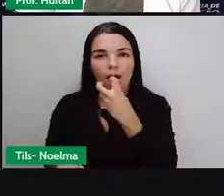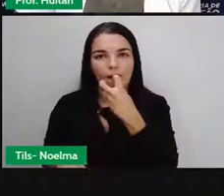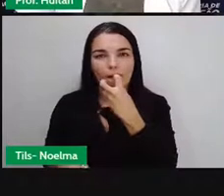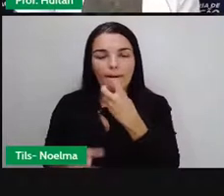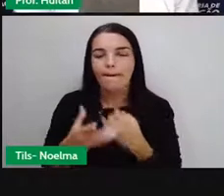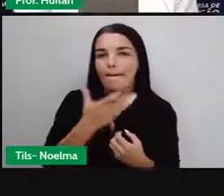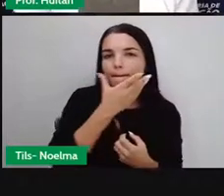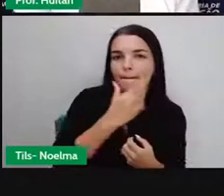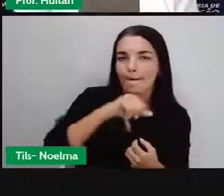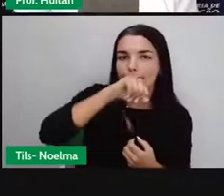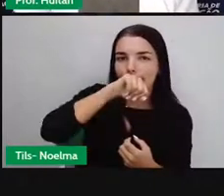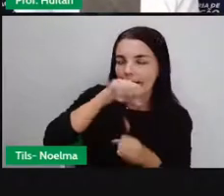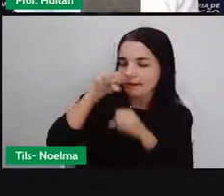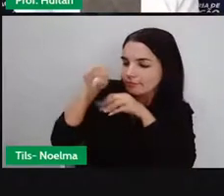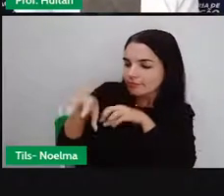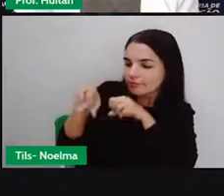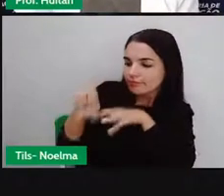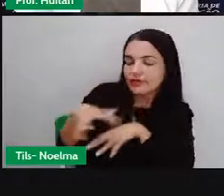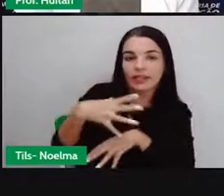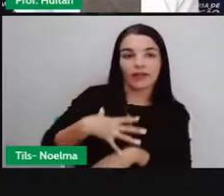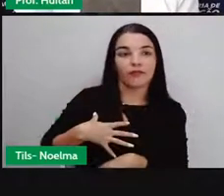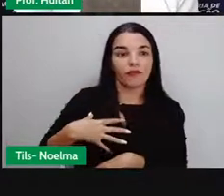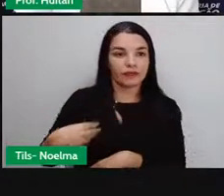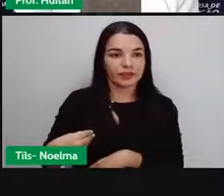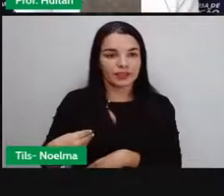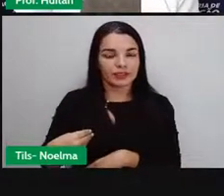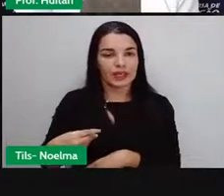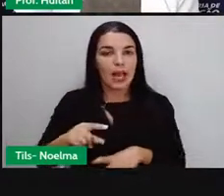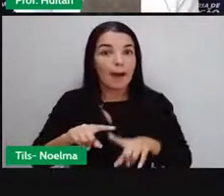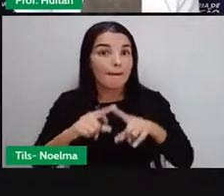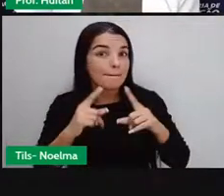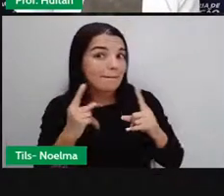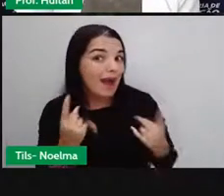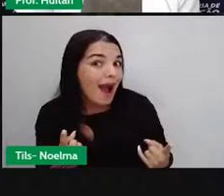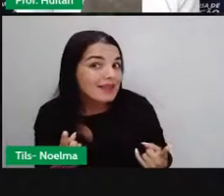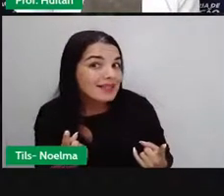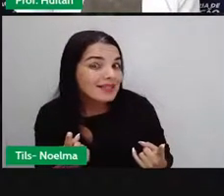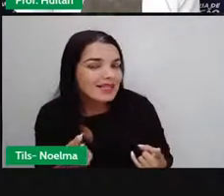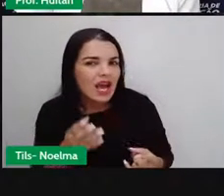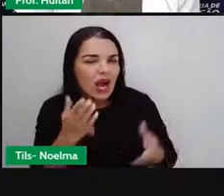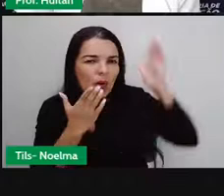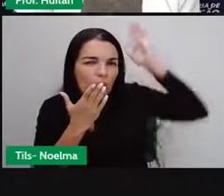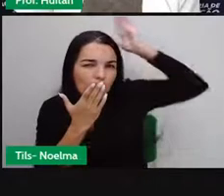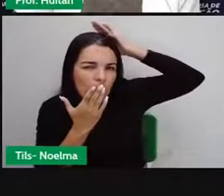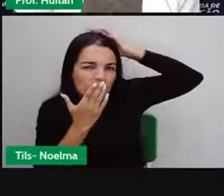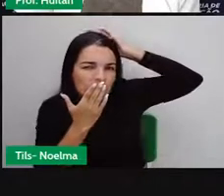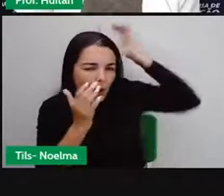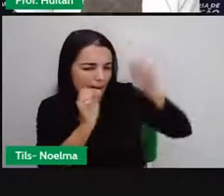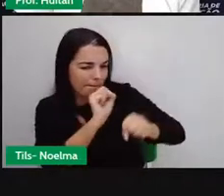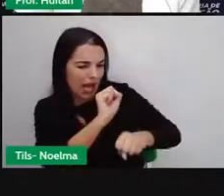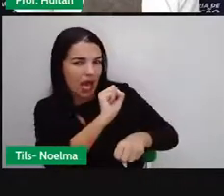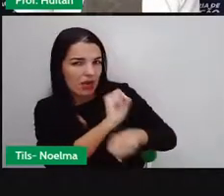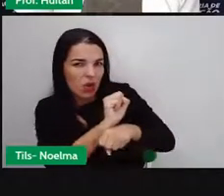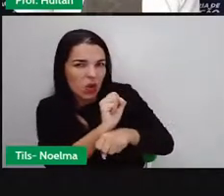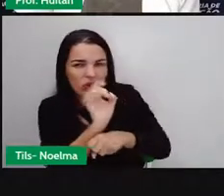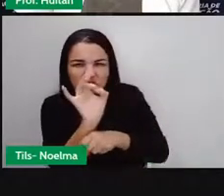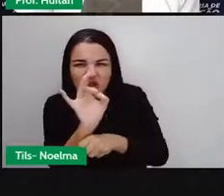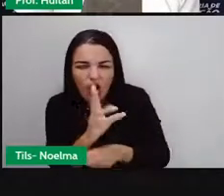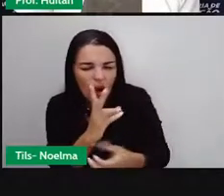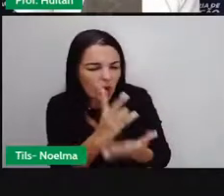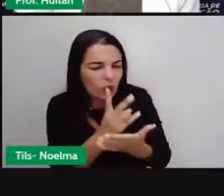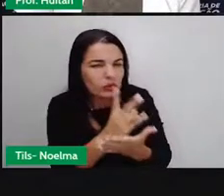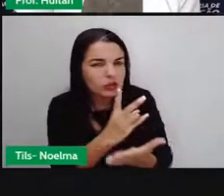sucessivamente. Mas será que eles pararam por aí? Será que eles não evoluíram? Será que eles não saíram da sua